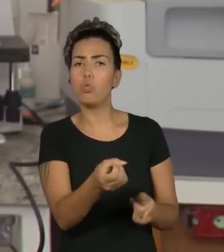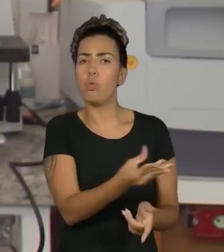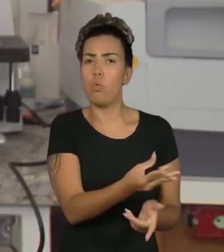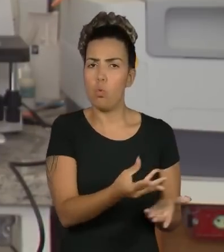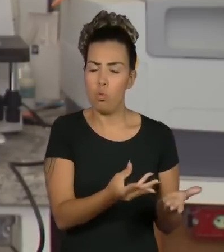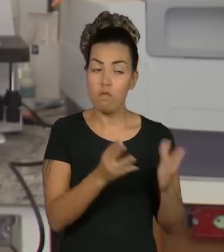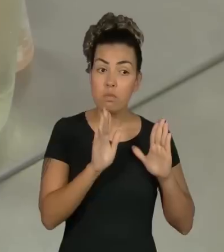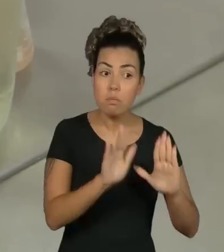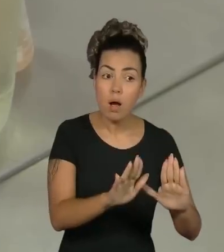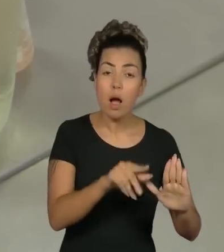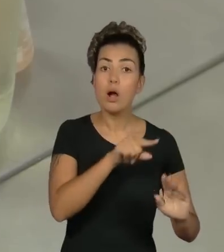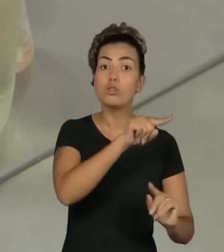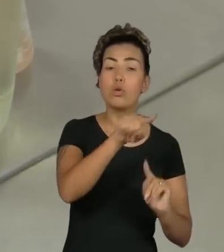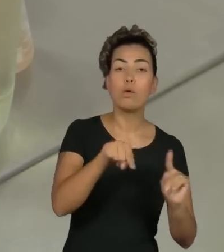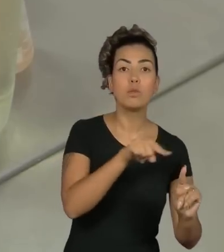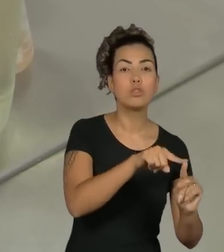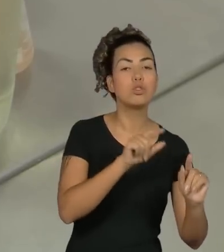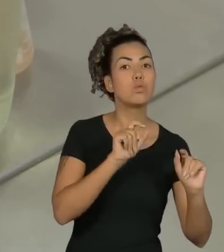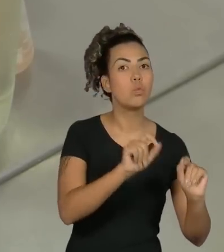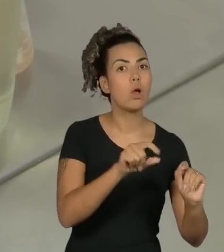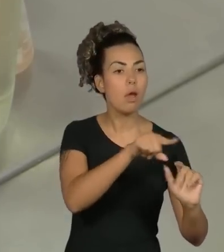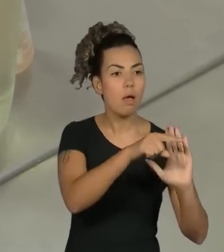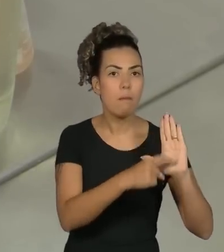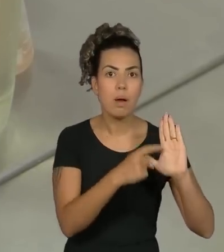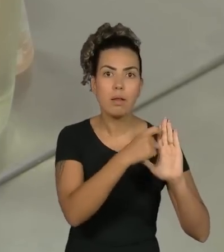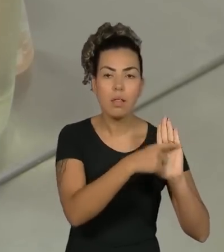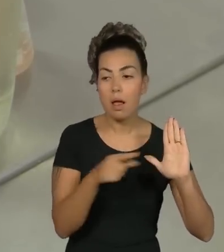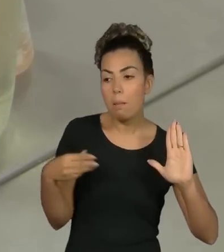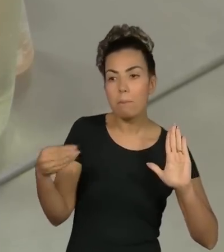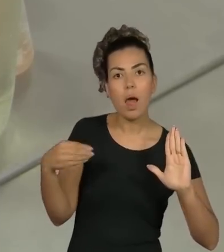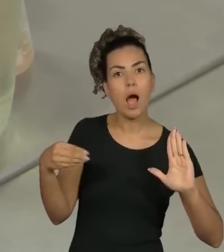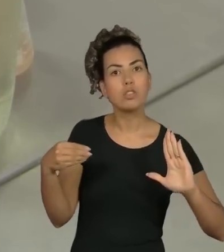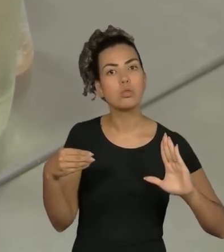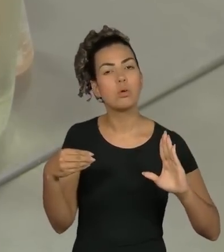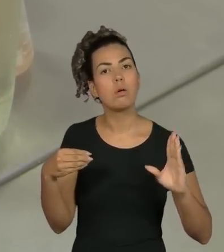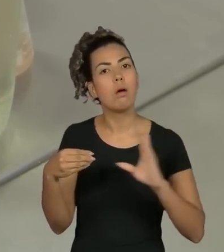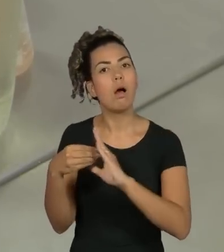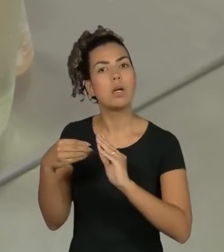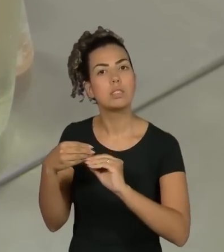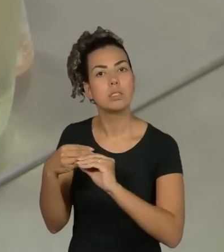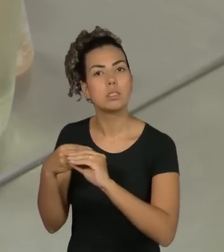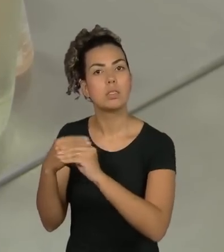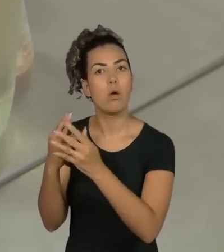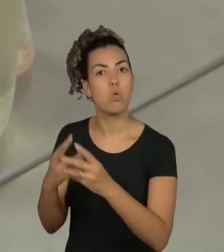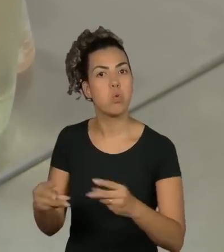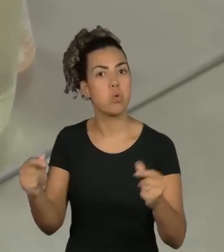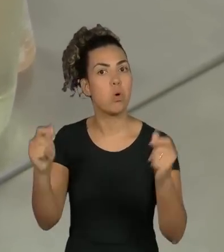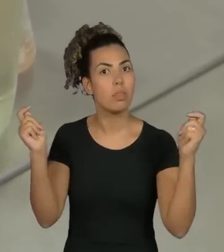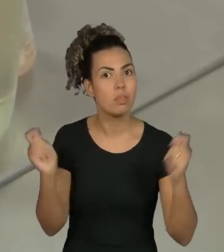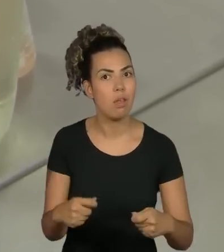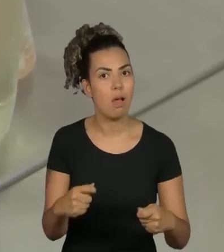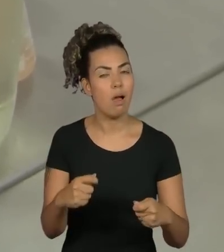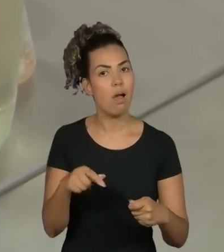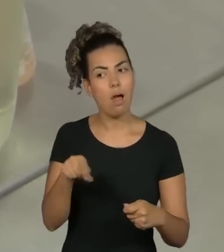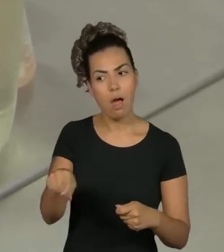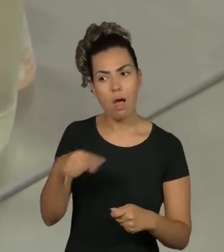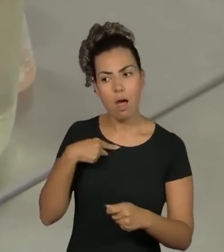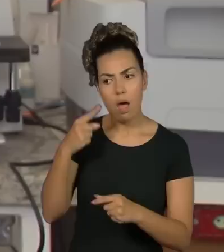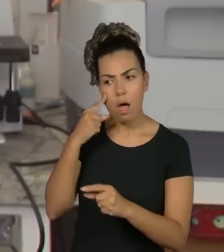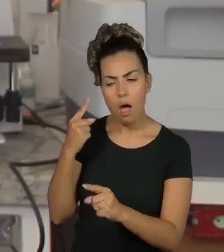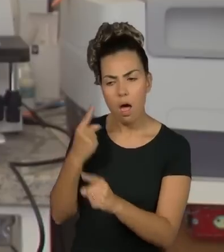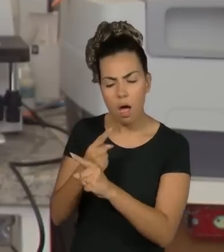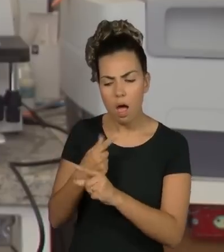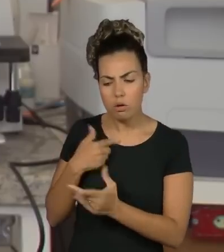as bactérias, né, com maior potencial para degradação de plástico. Então, a partir desse esforço, nós chegamos a uma